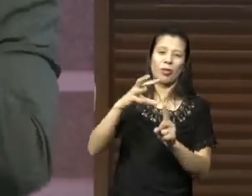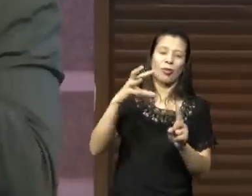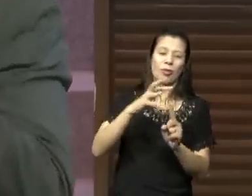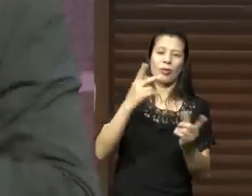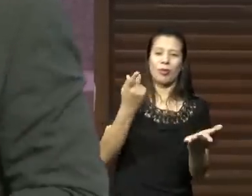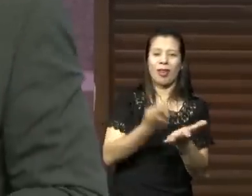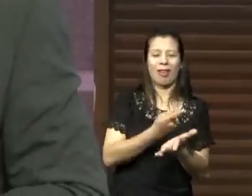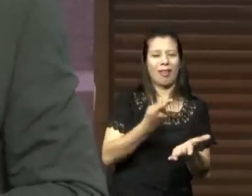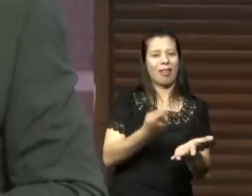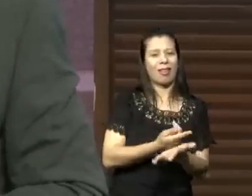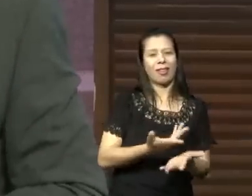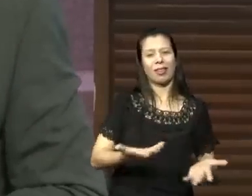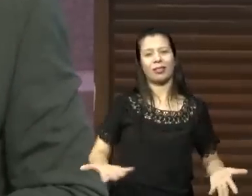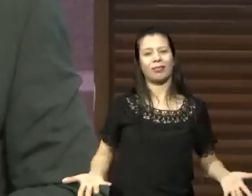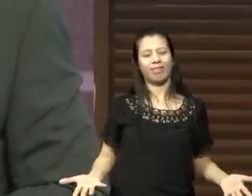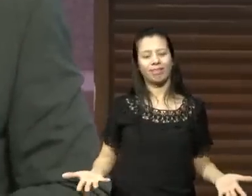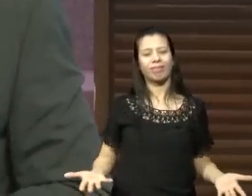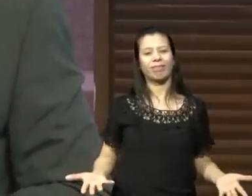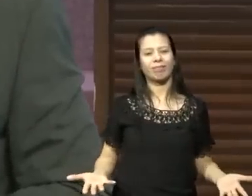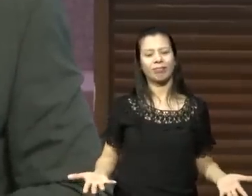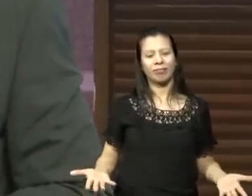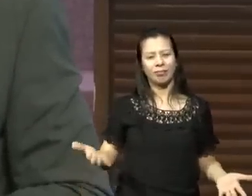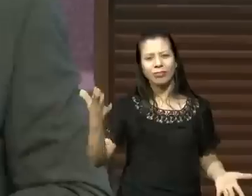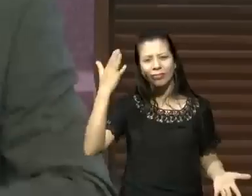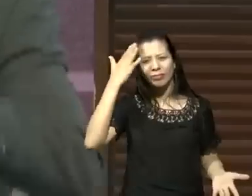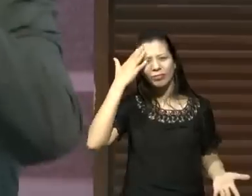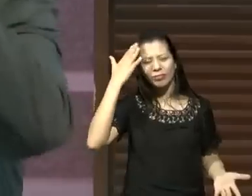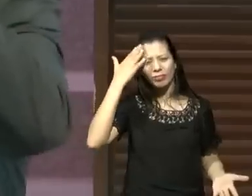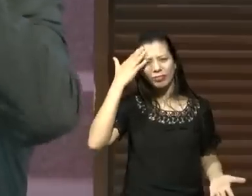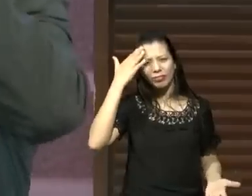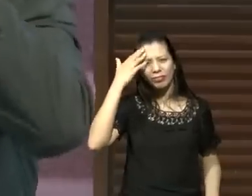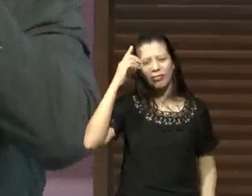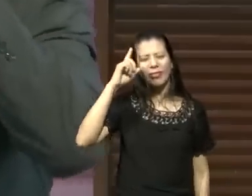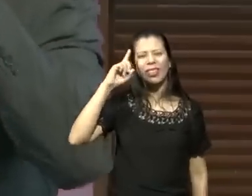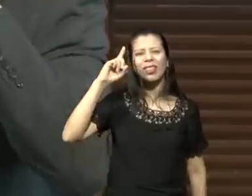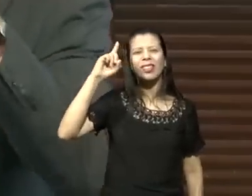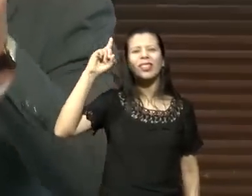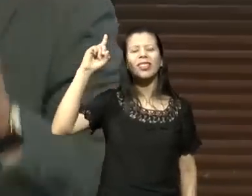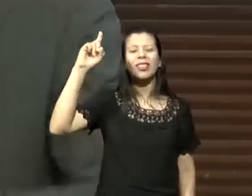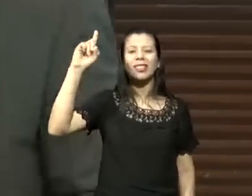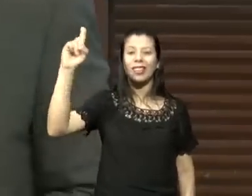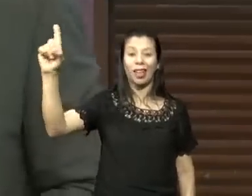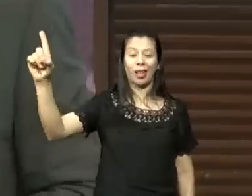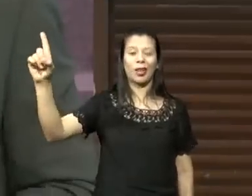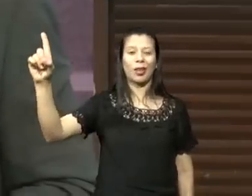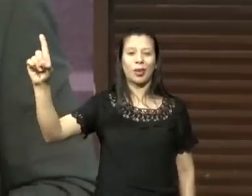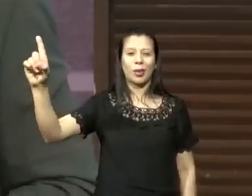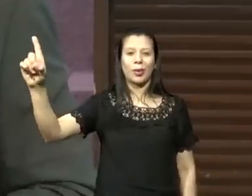gosta na Bíblia Deus é um Deus de prazer